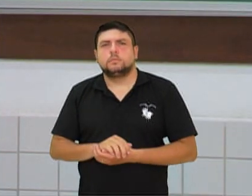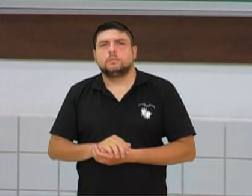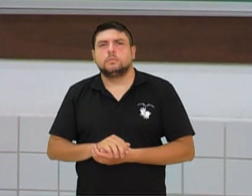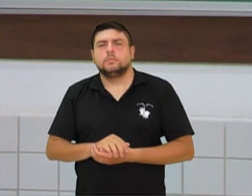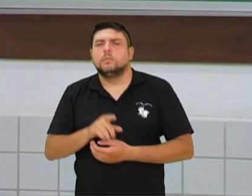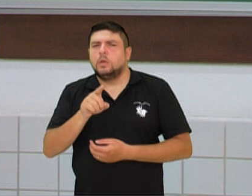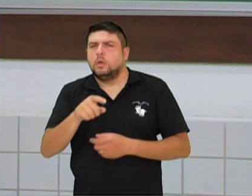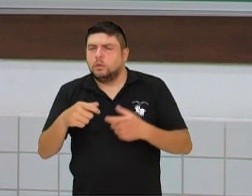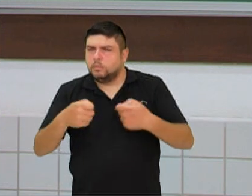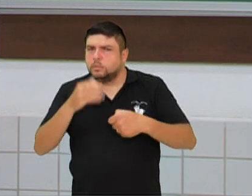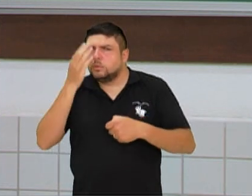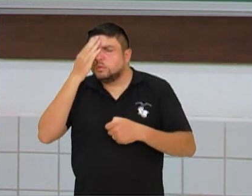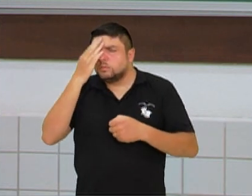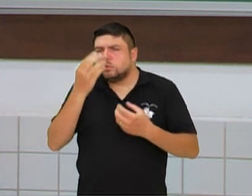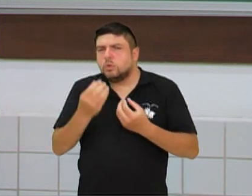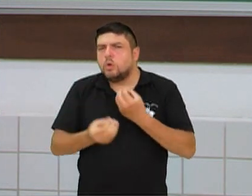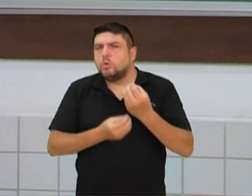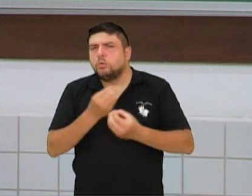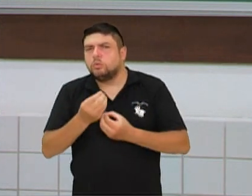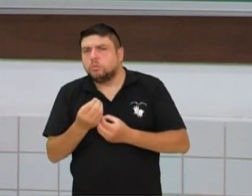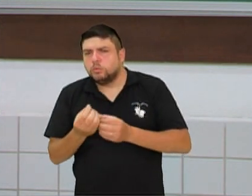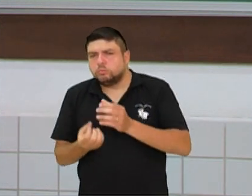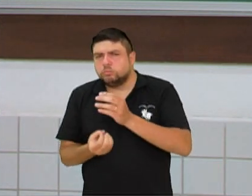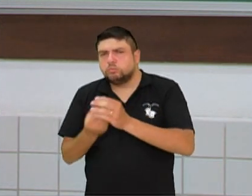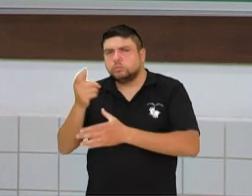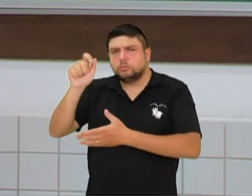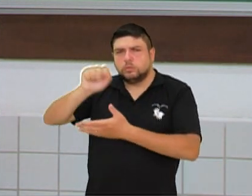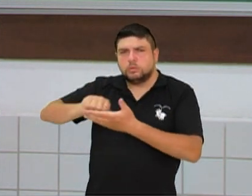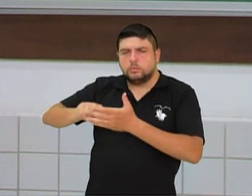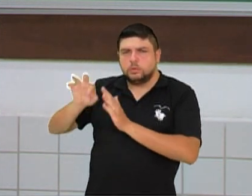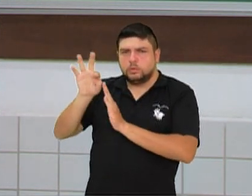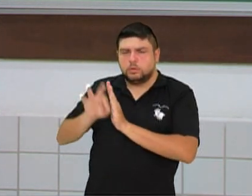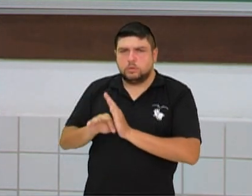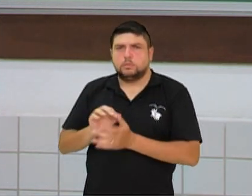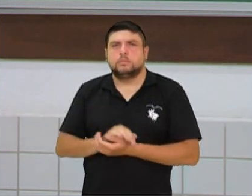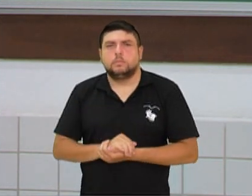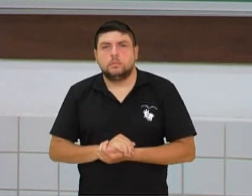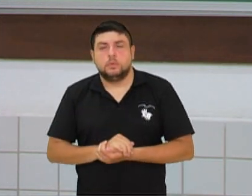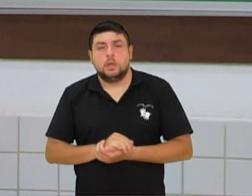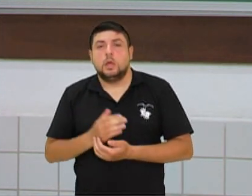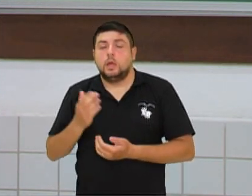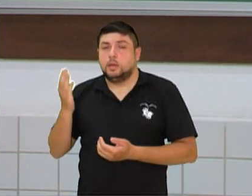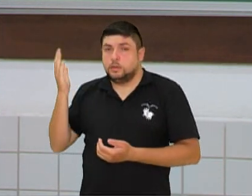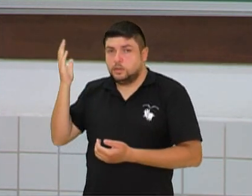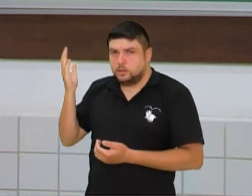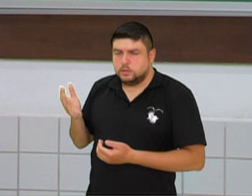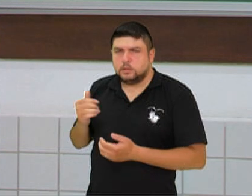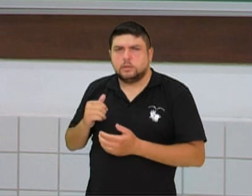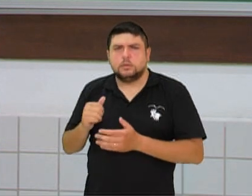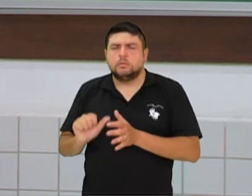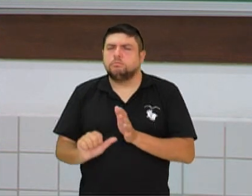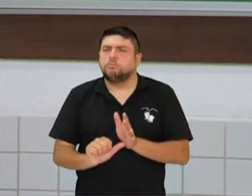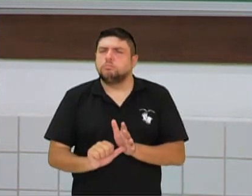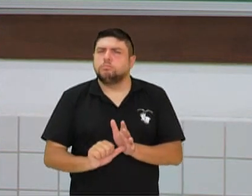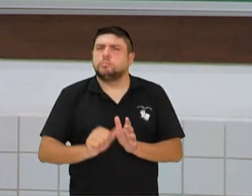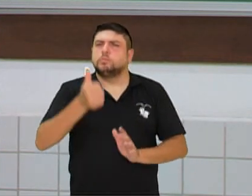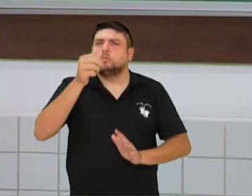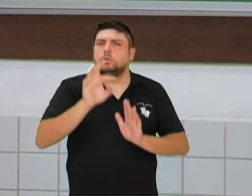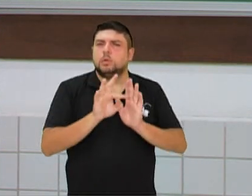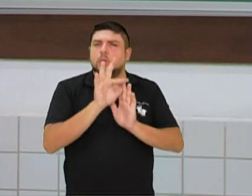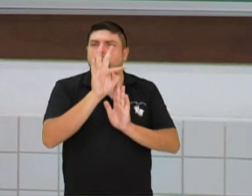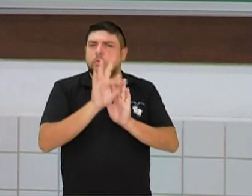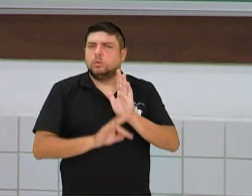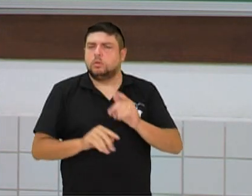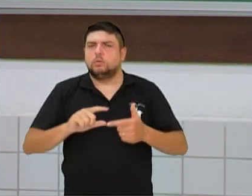criada essa peça teatral. Então, O Rei da Vela é considerado o primeiro texto teatral moderno no Brasil.